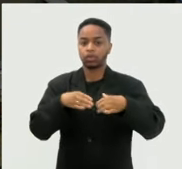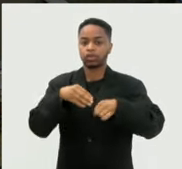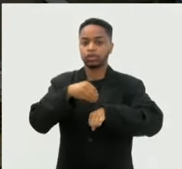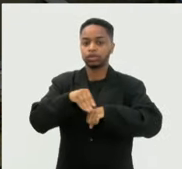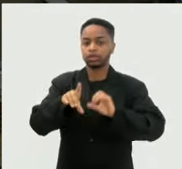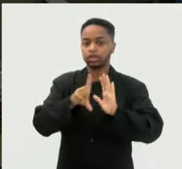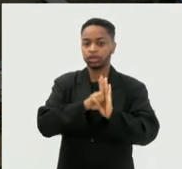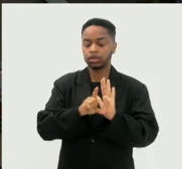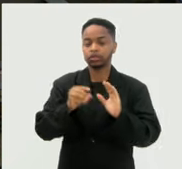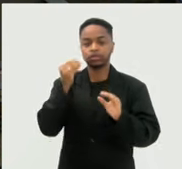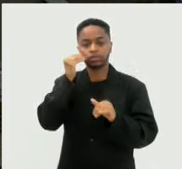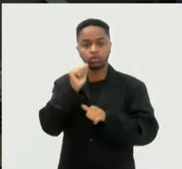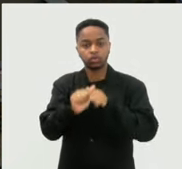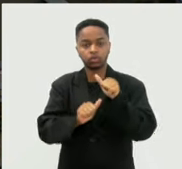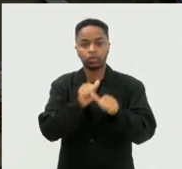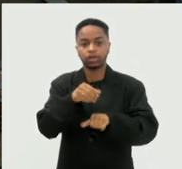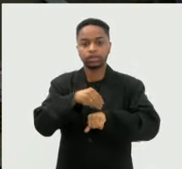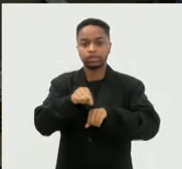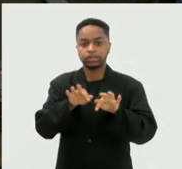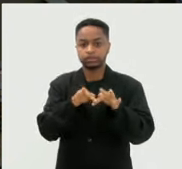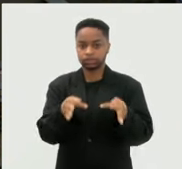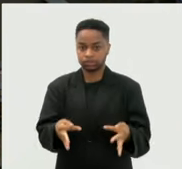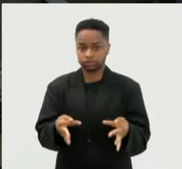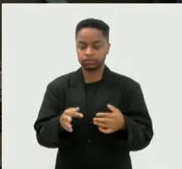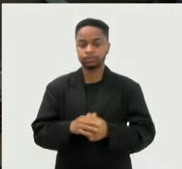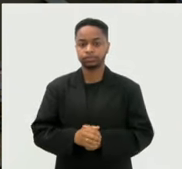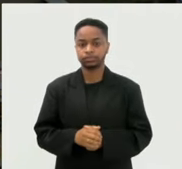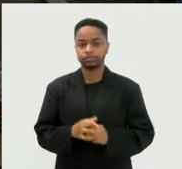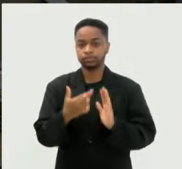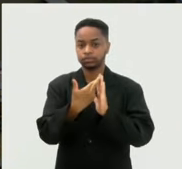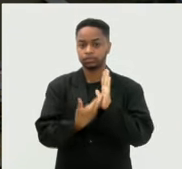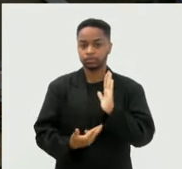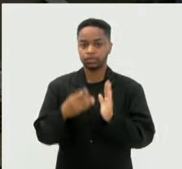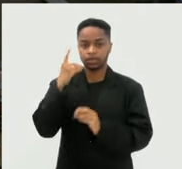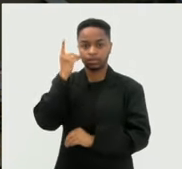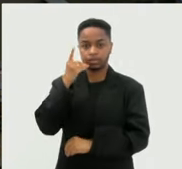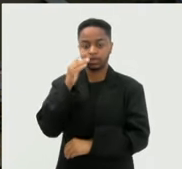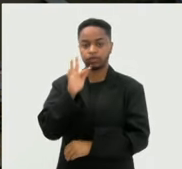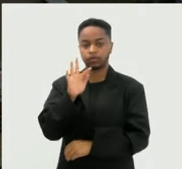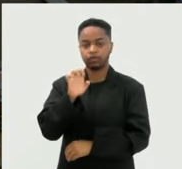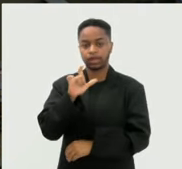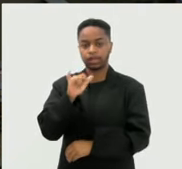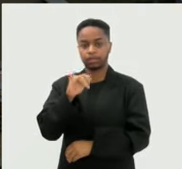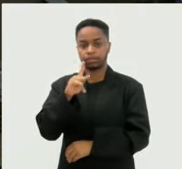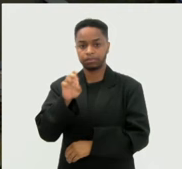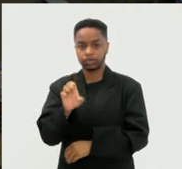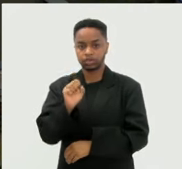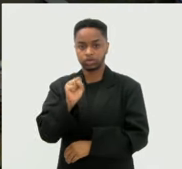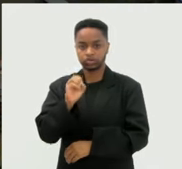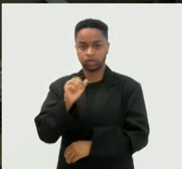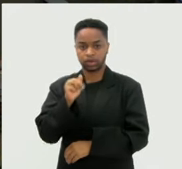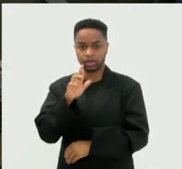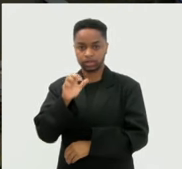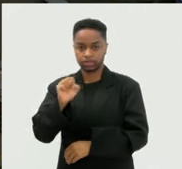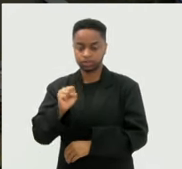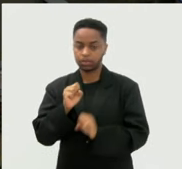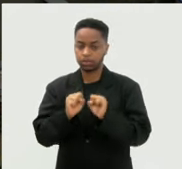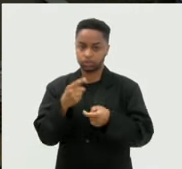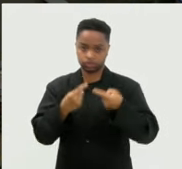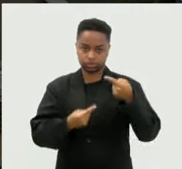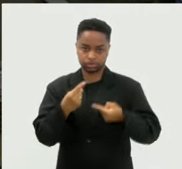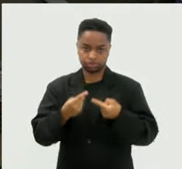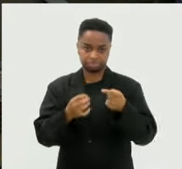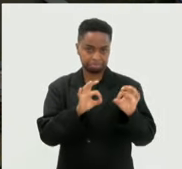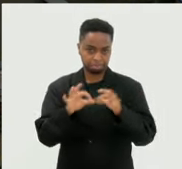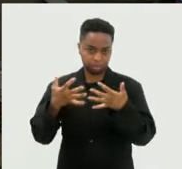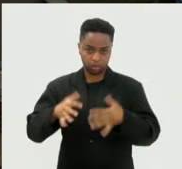pela Transformação e Indicação Simples. Relator, deputado Felipe Soares. Em discussão. Não havendo quem